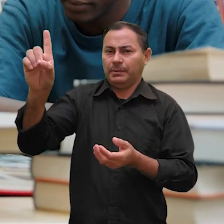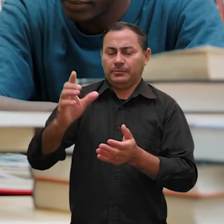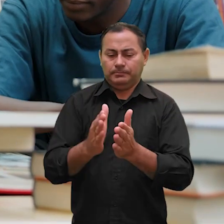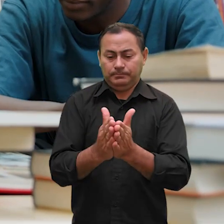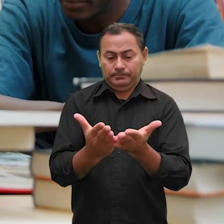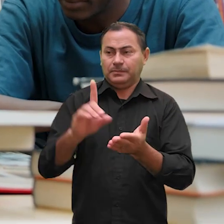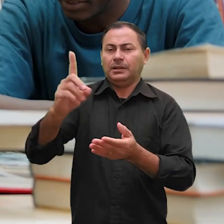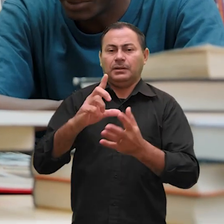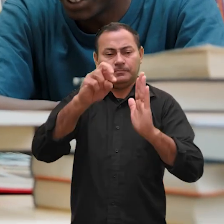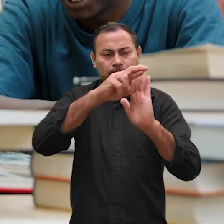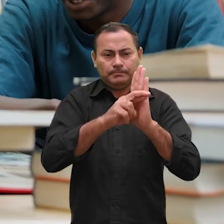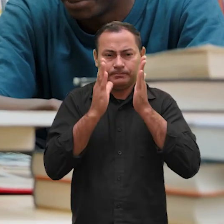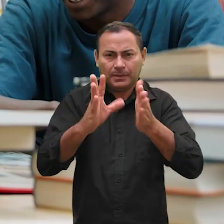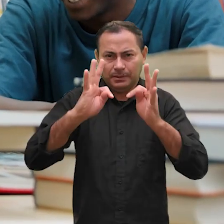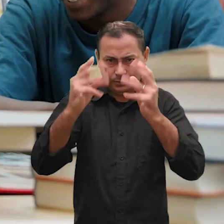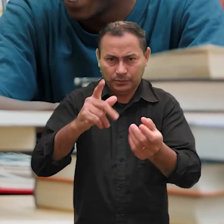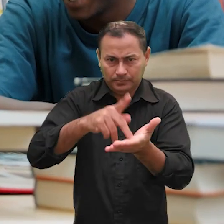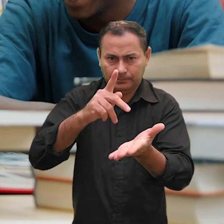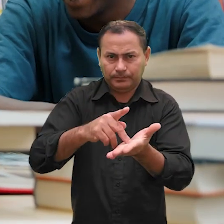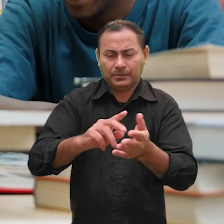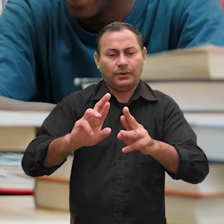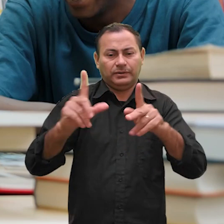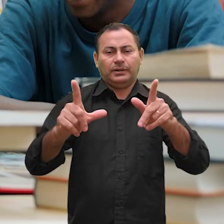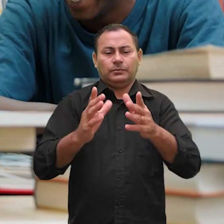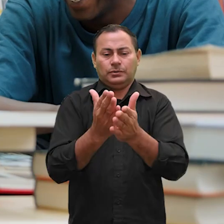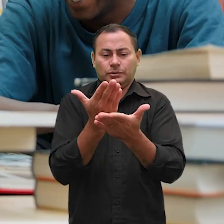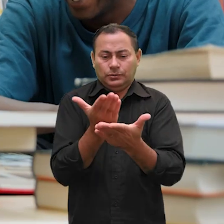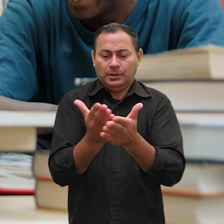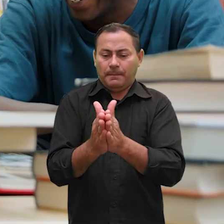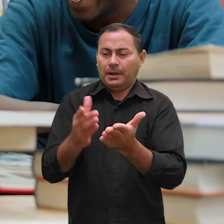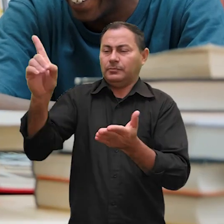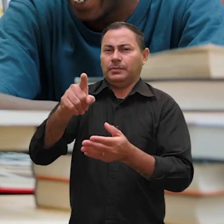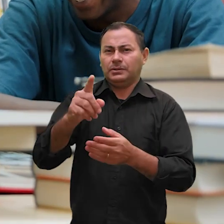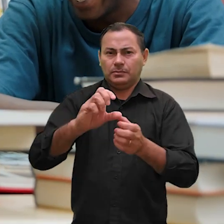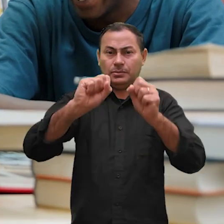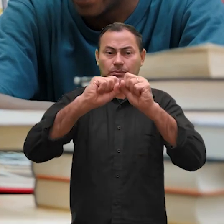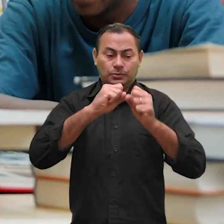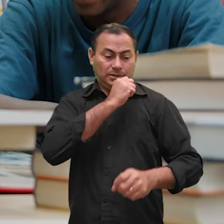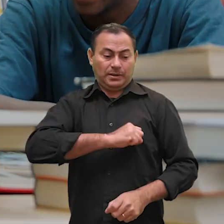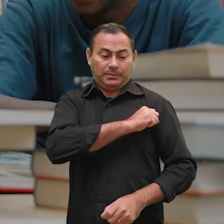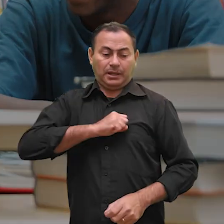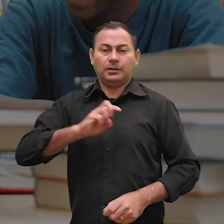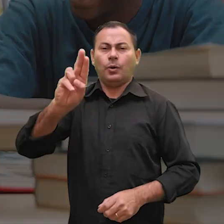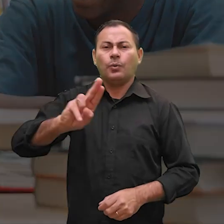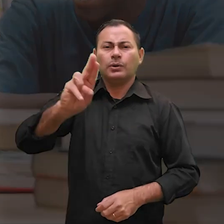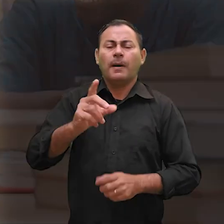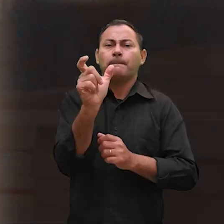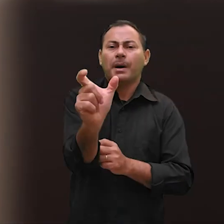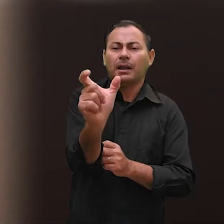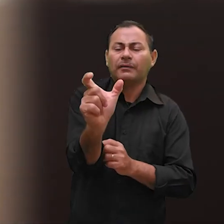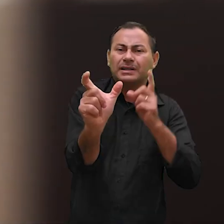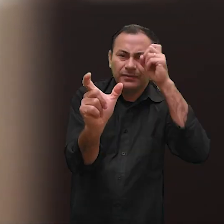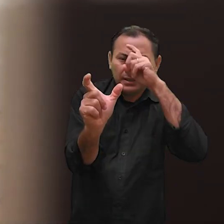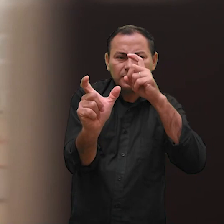Bíblia. Existem regras e linhas de direção para tudo, não é mesmo? Não é diferente com o estudo da Bíblia. No seminário, eles usam com frequência